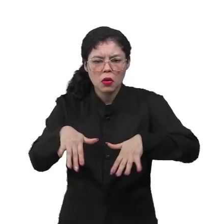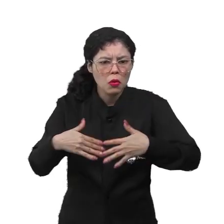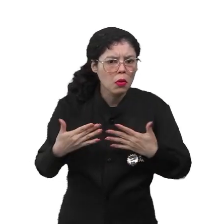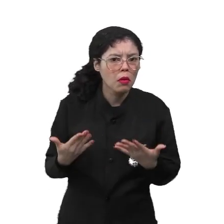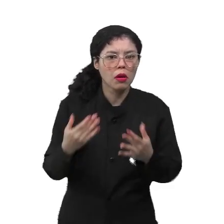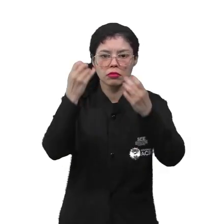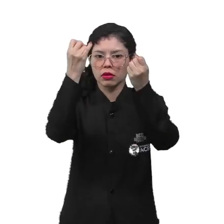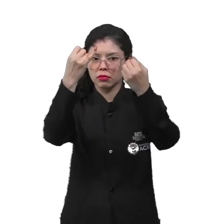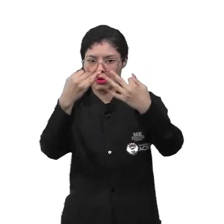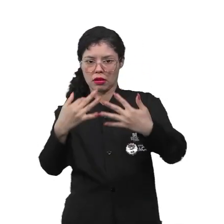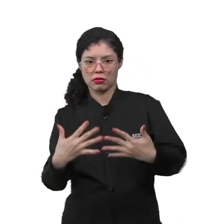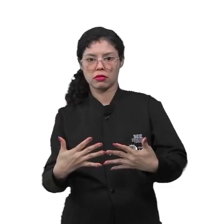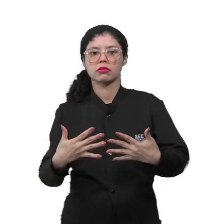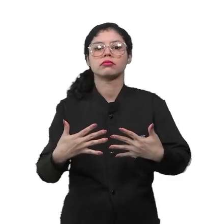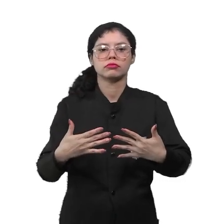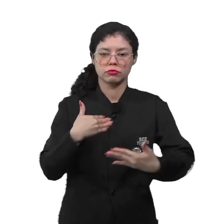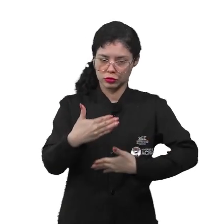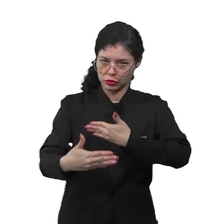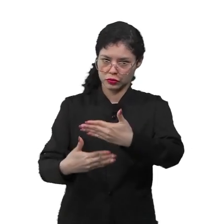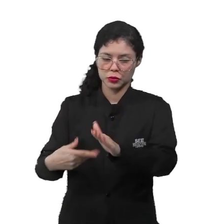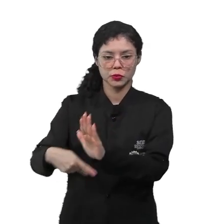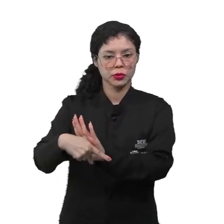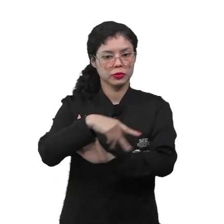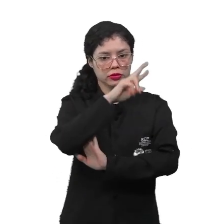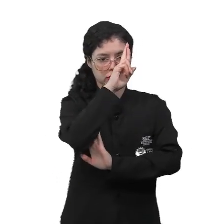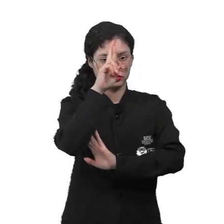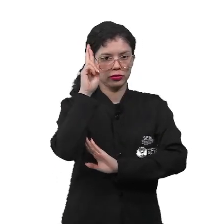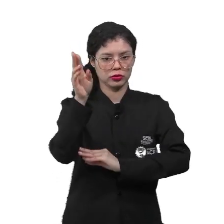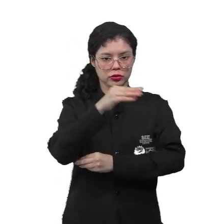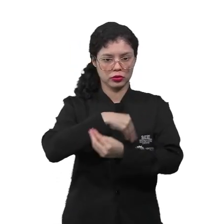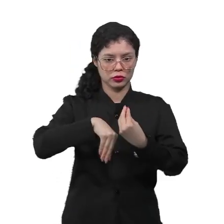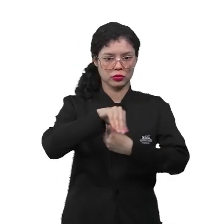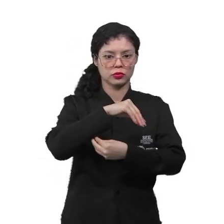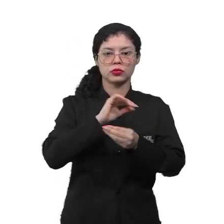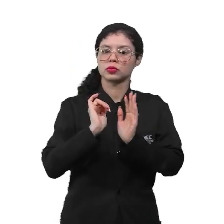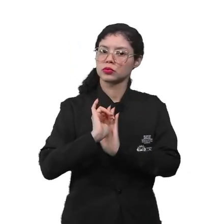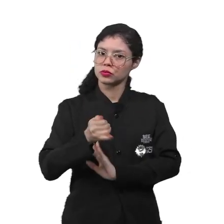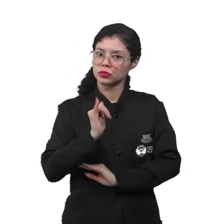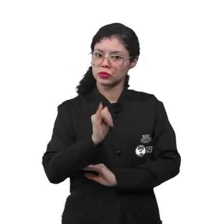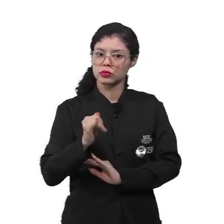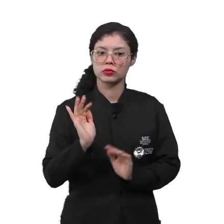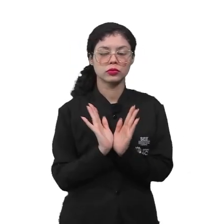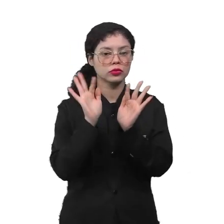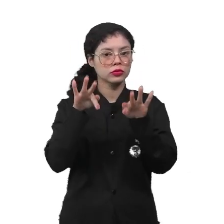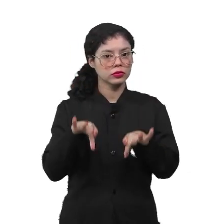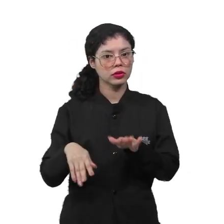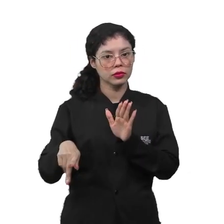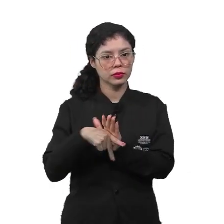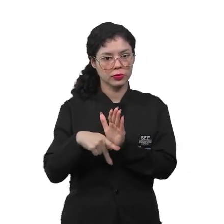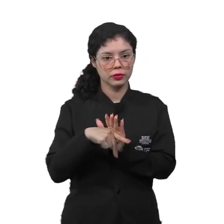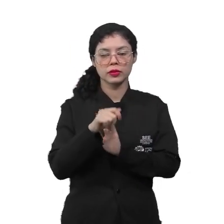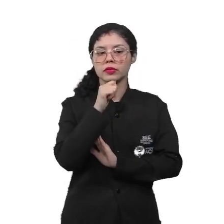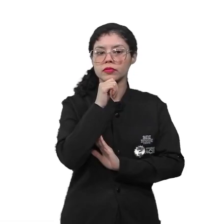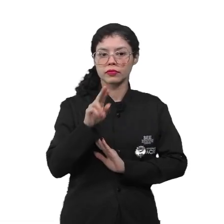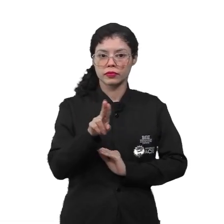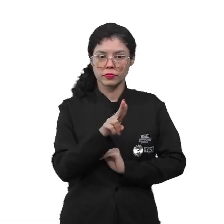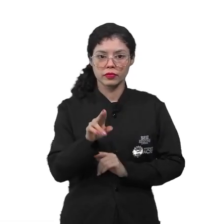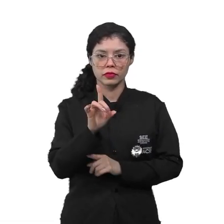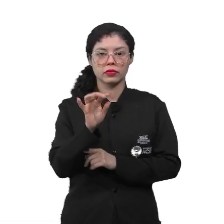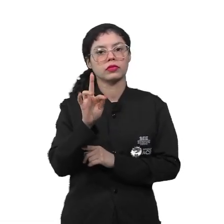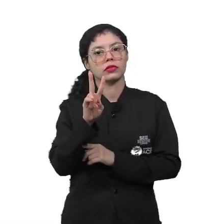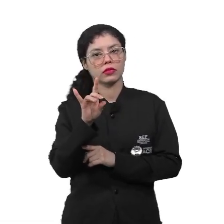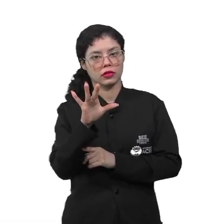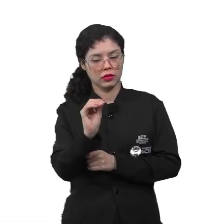ser a situação que vai envolver toda essa narrativa e o final da sua história, que é chamado de